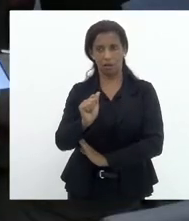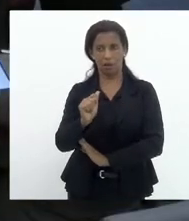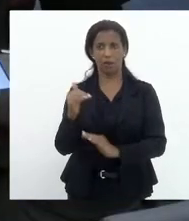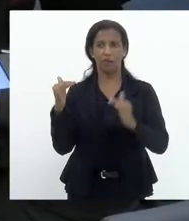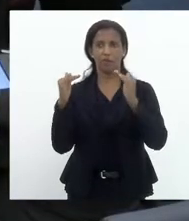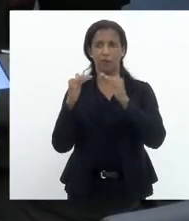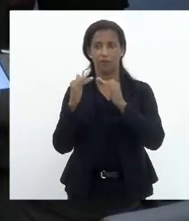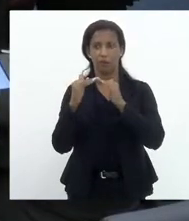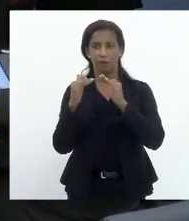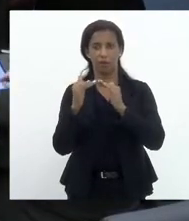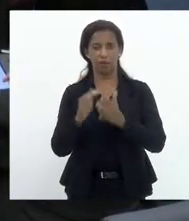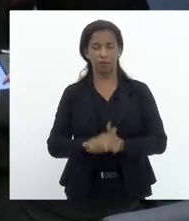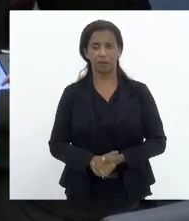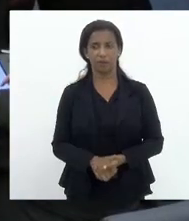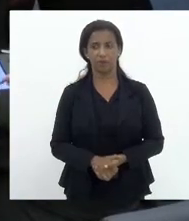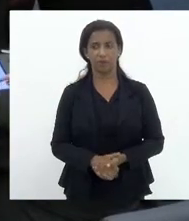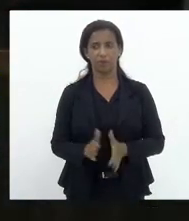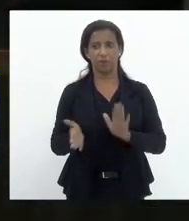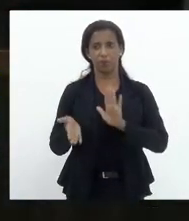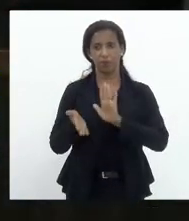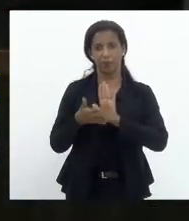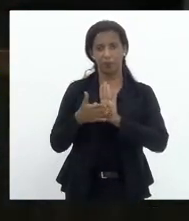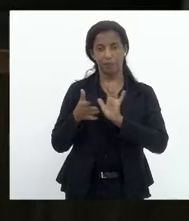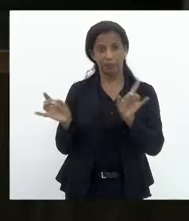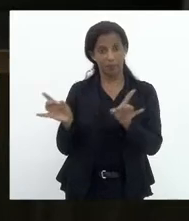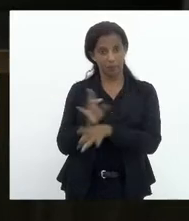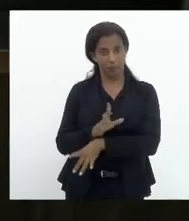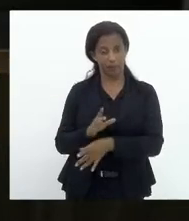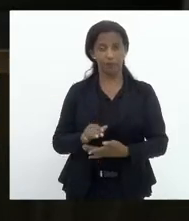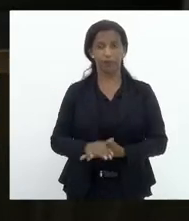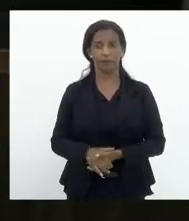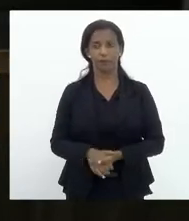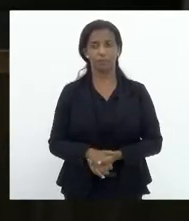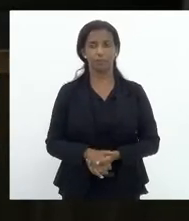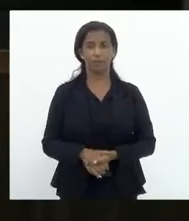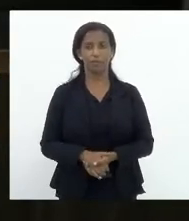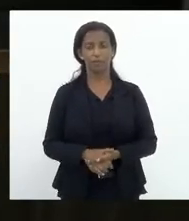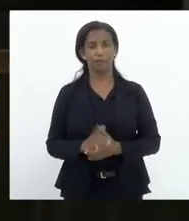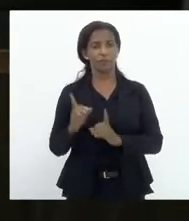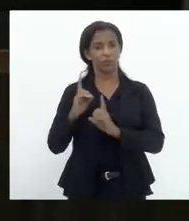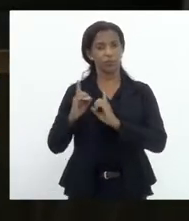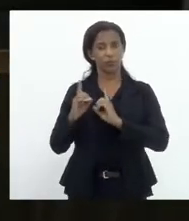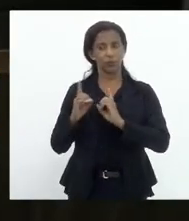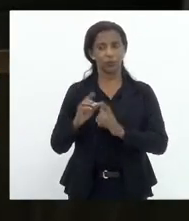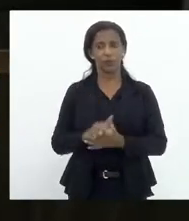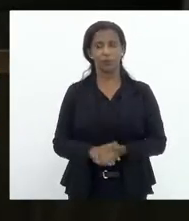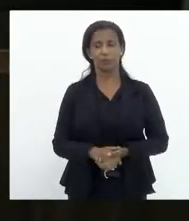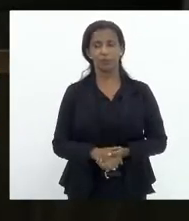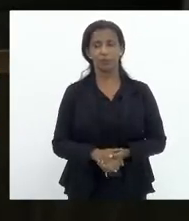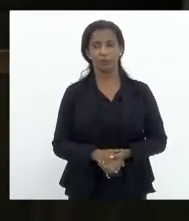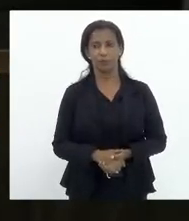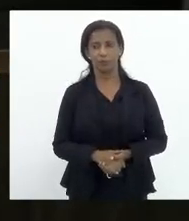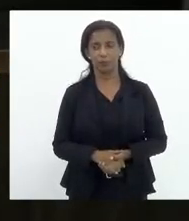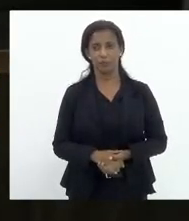favoráveis ao presidente os pareceres emitidos e em discussão